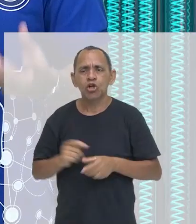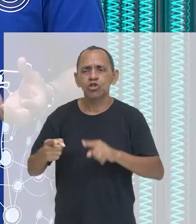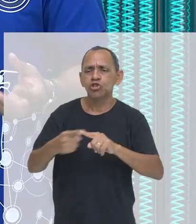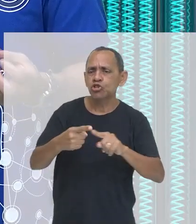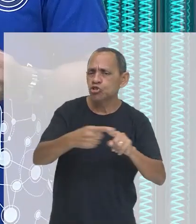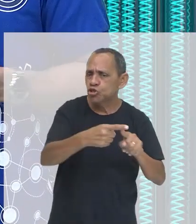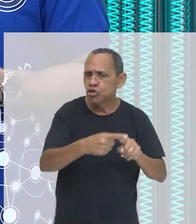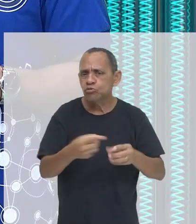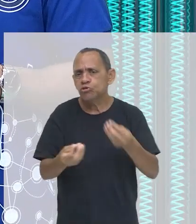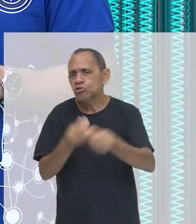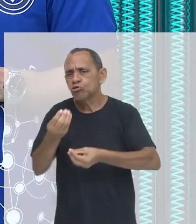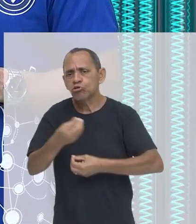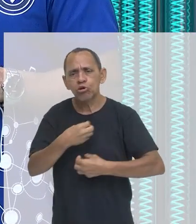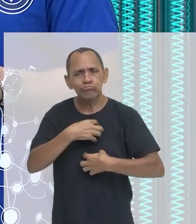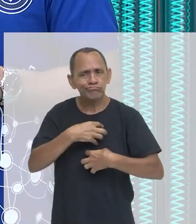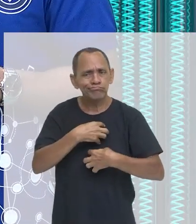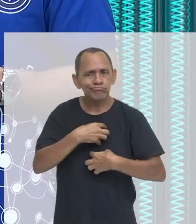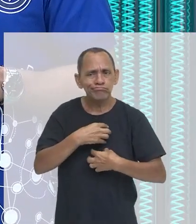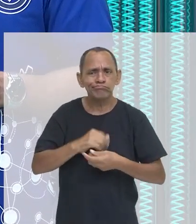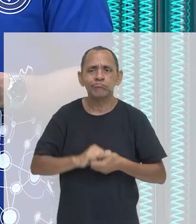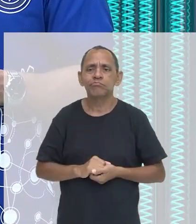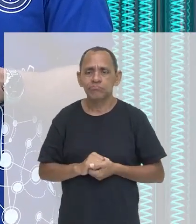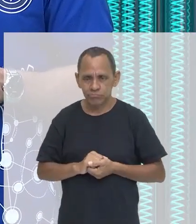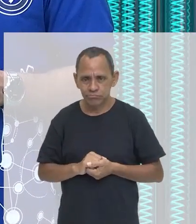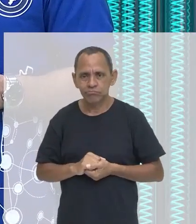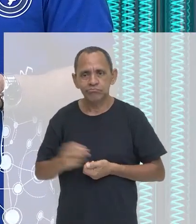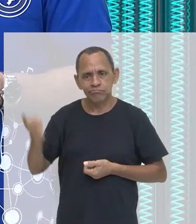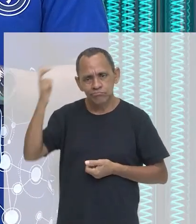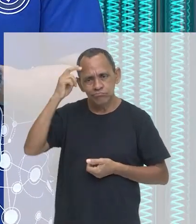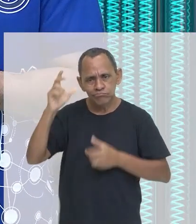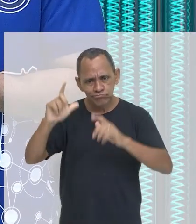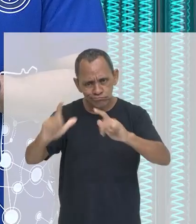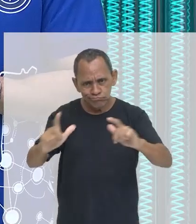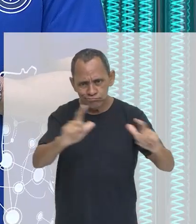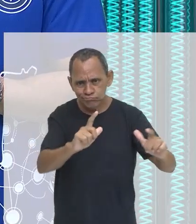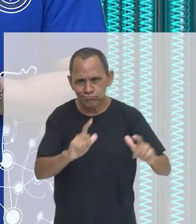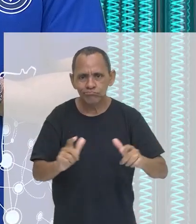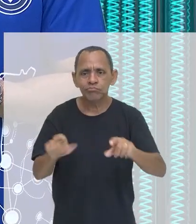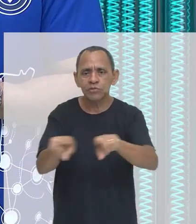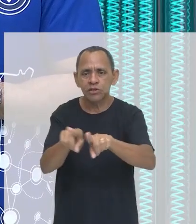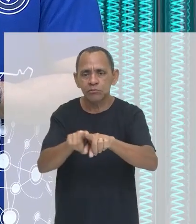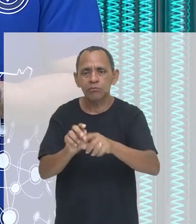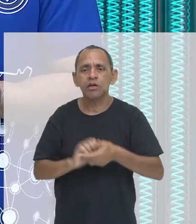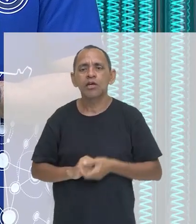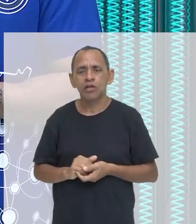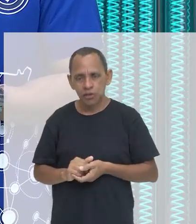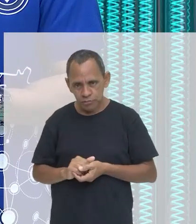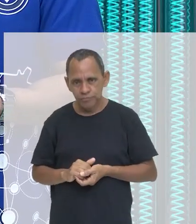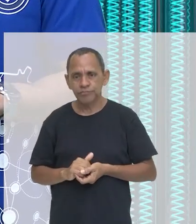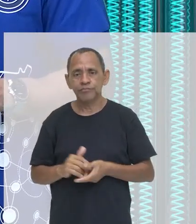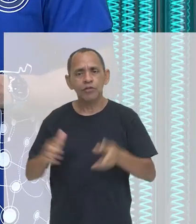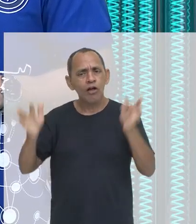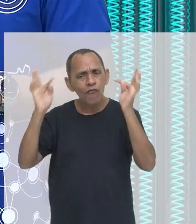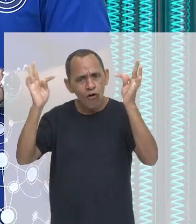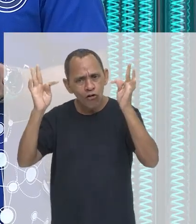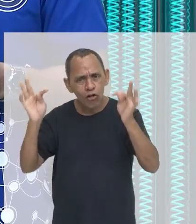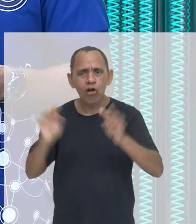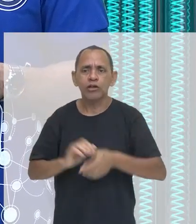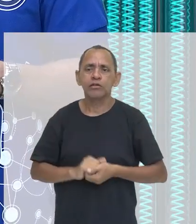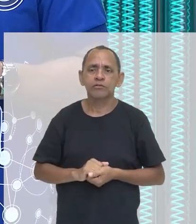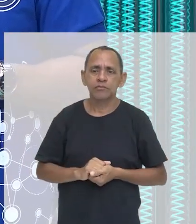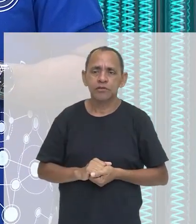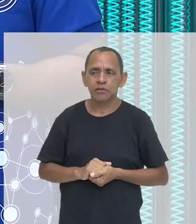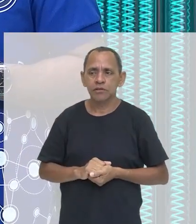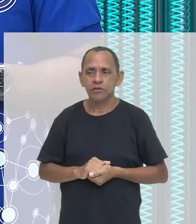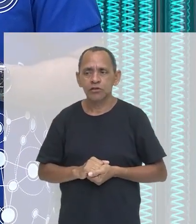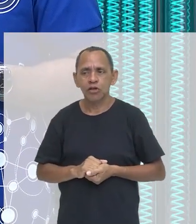que expressa a cultura local. Folklore, também, muito presente aqui na nossa região, trata-se de uma